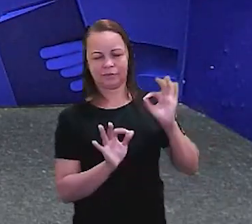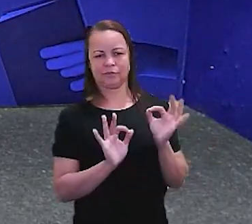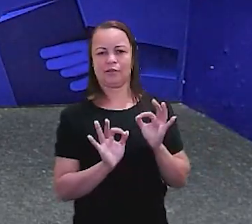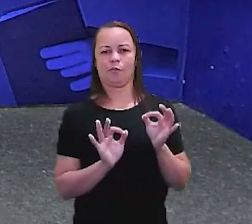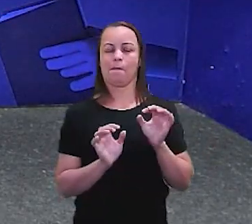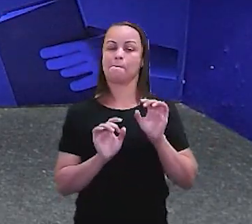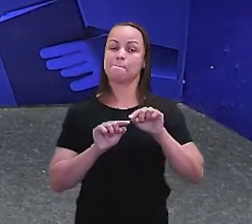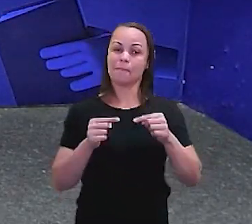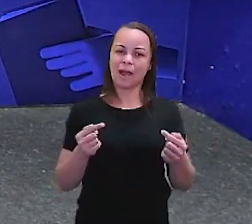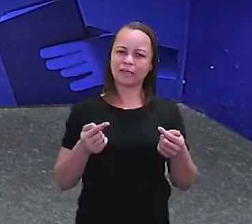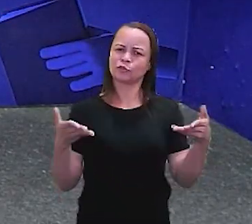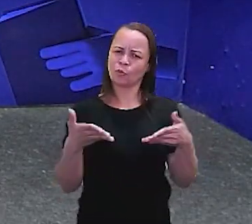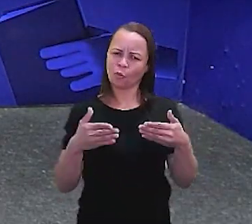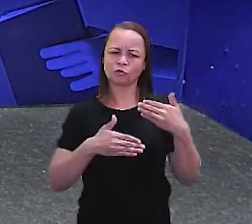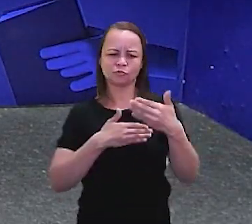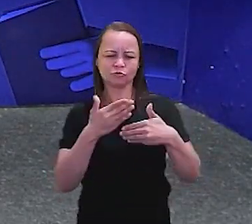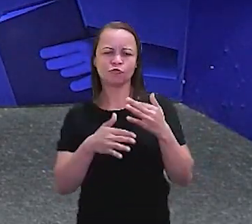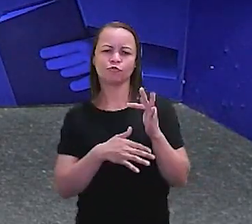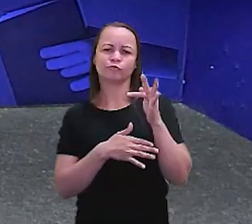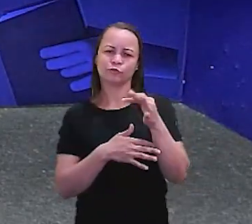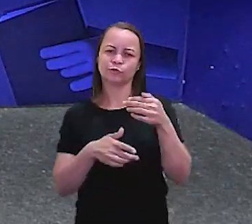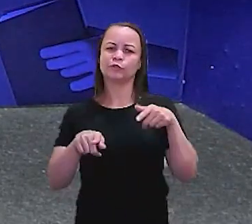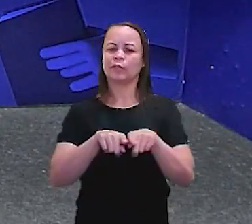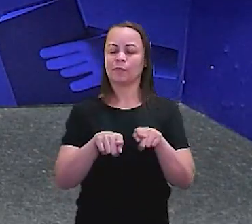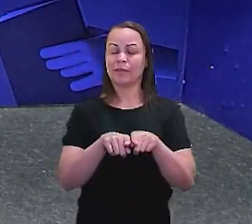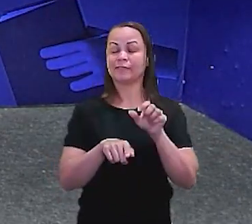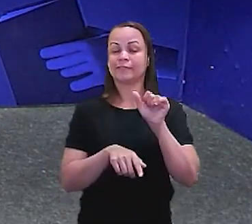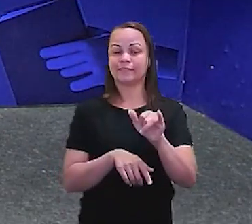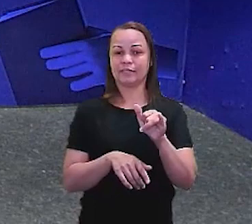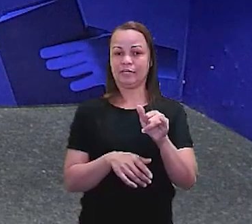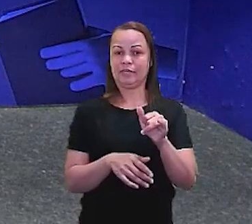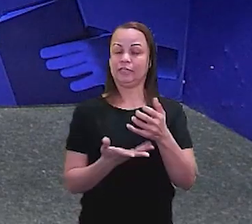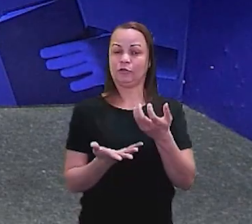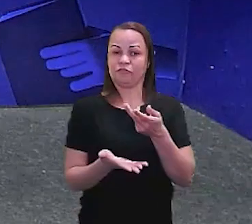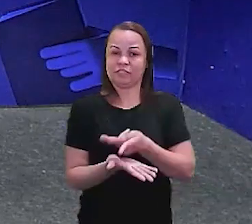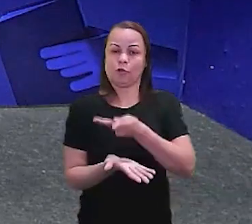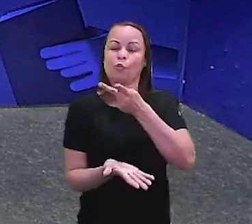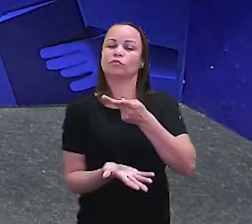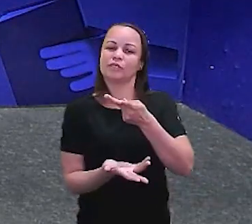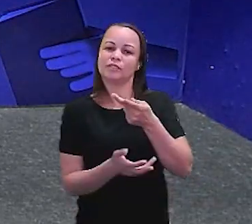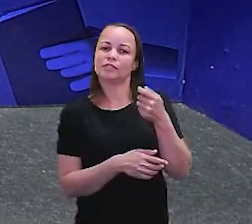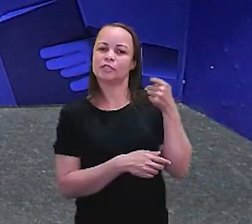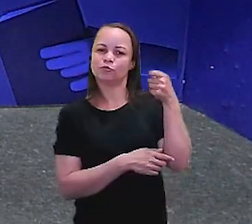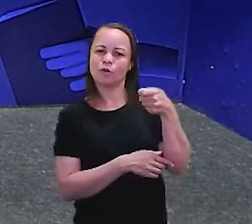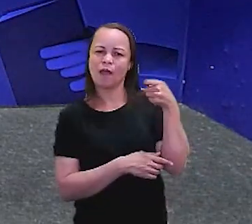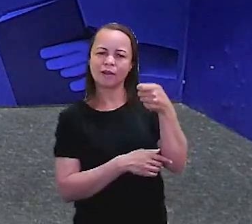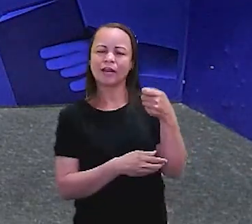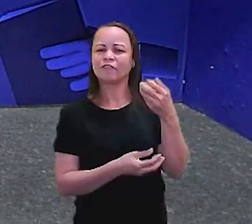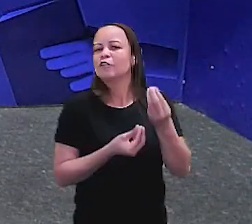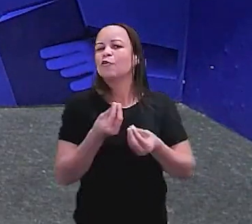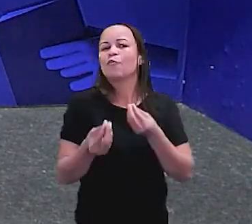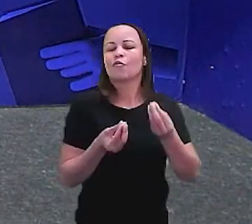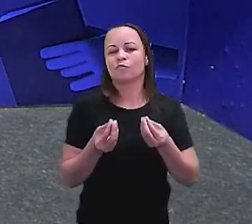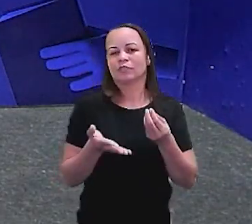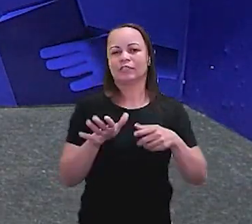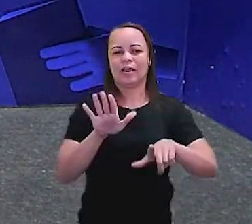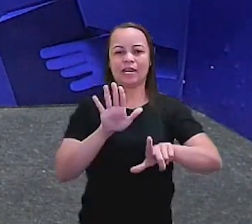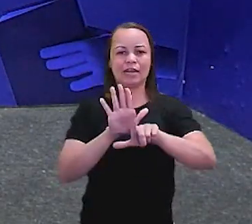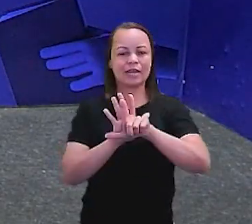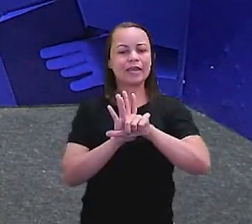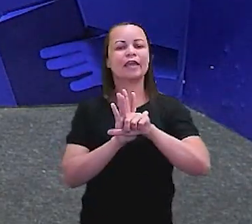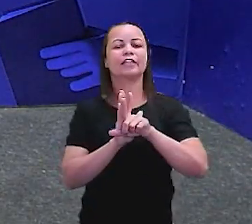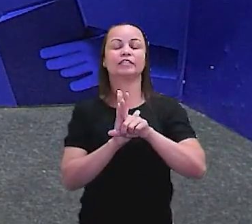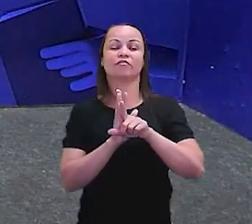sim. Porque se aquela greve não tivesse acontecido, se não tivesse pensado nos direitos dos trabalhadores e leis a favor